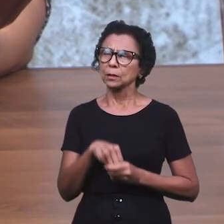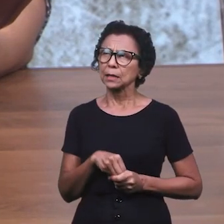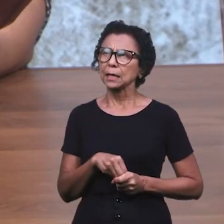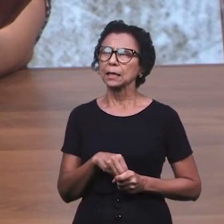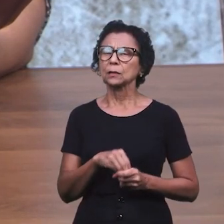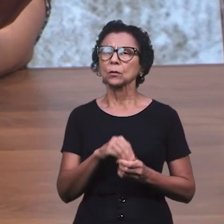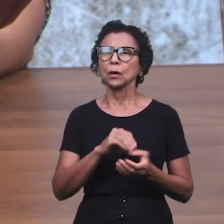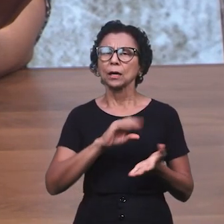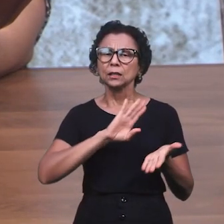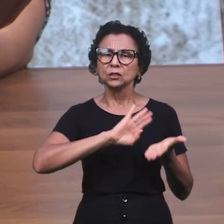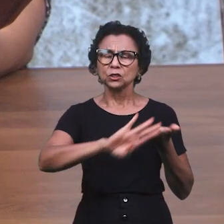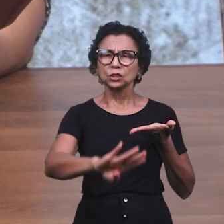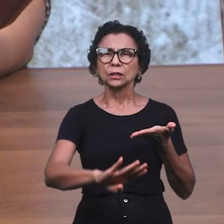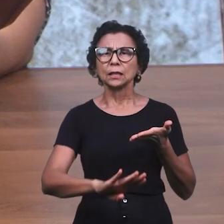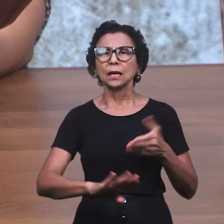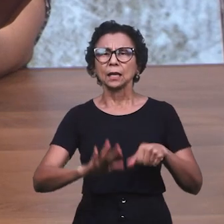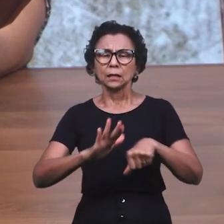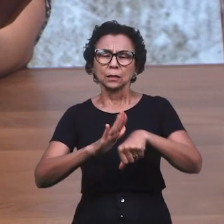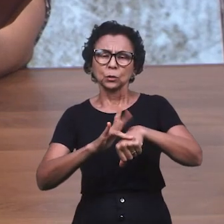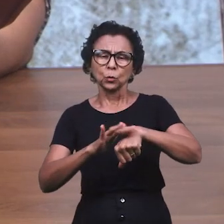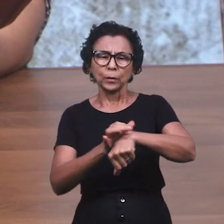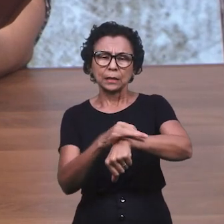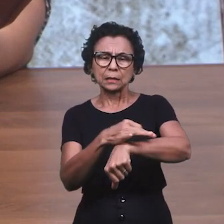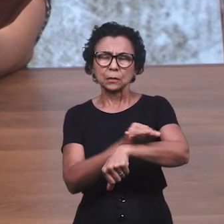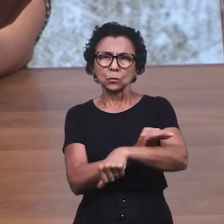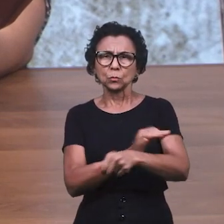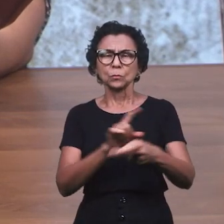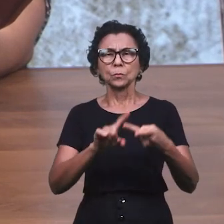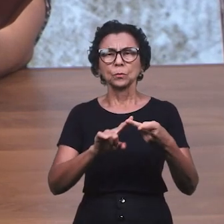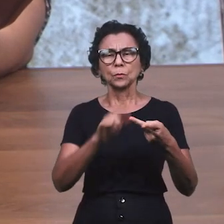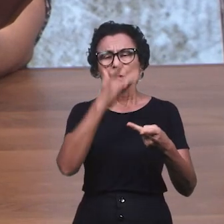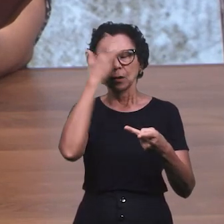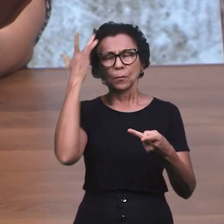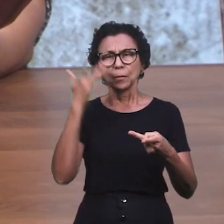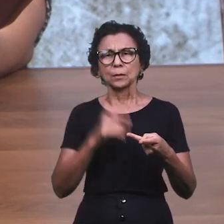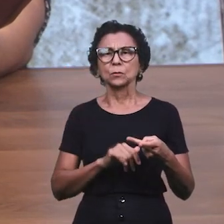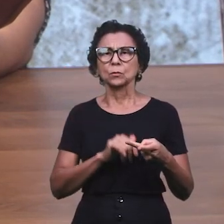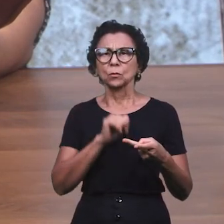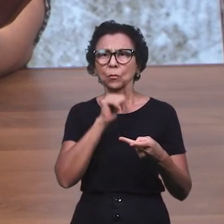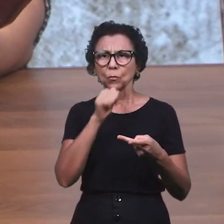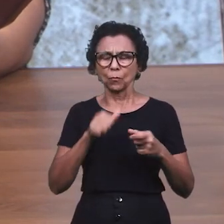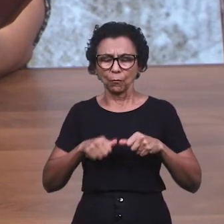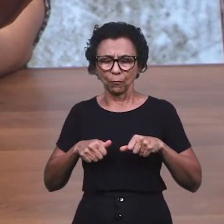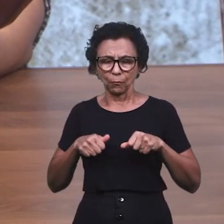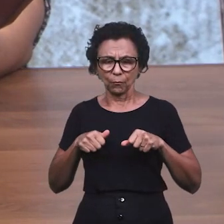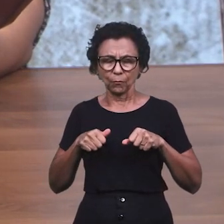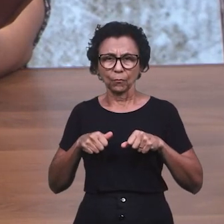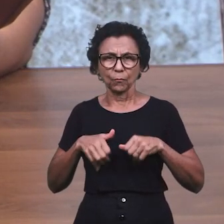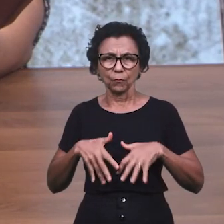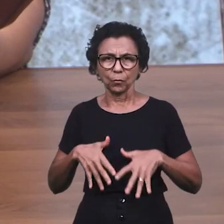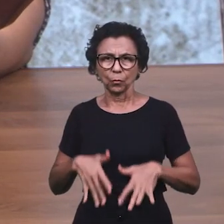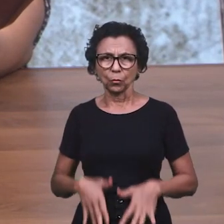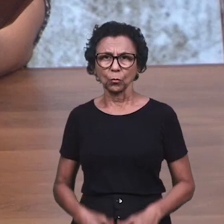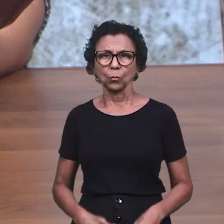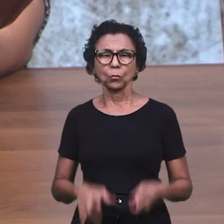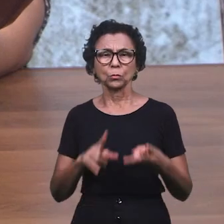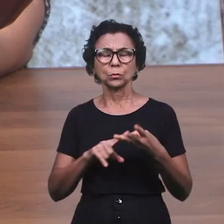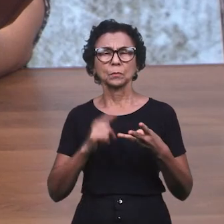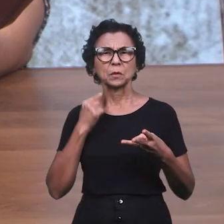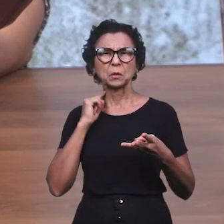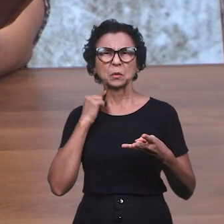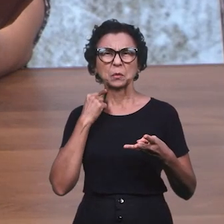leproso, e a todo aquele que padece fluxo, e a todos os imundos por causa de contato com